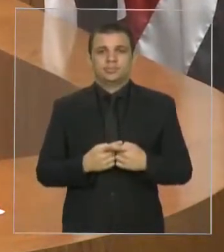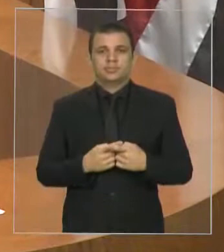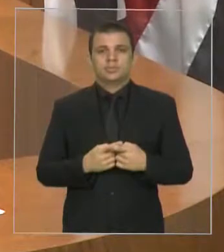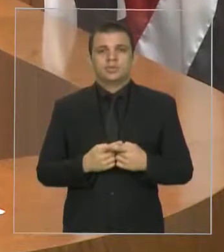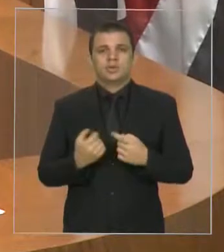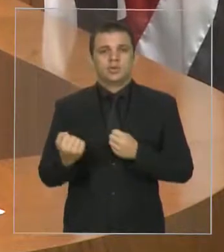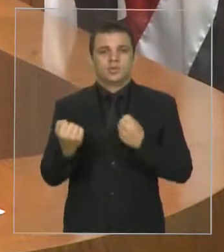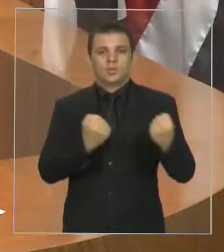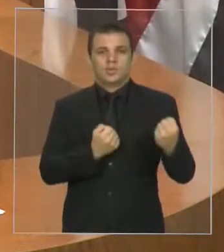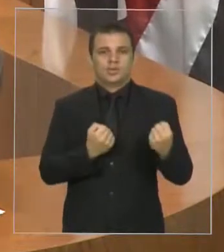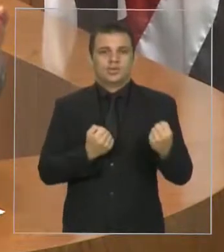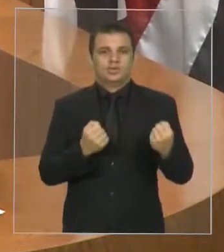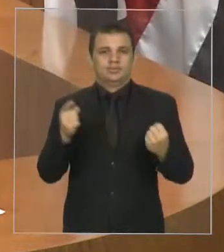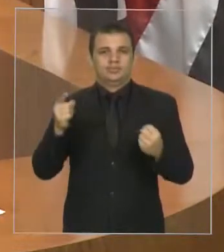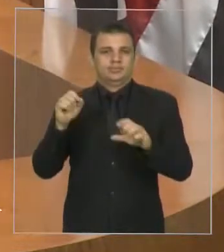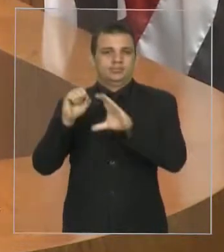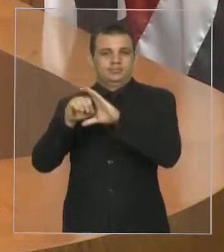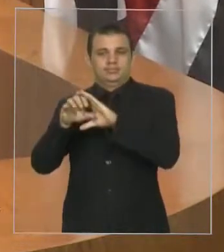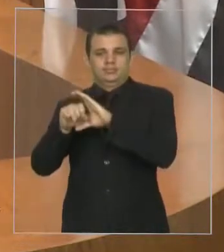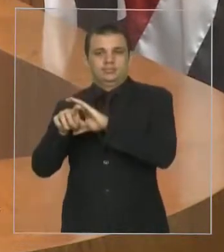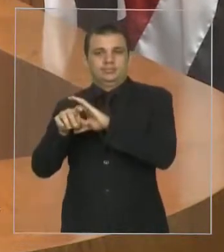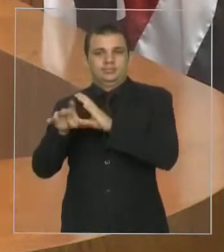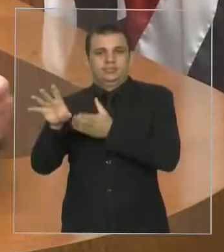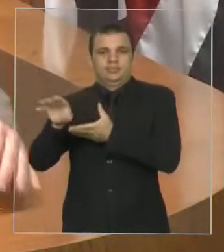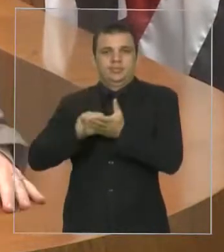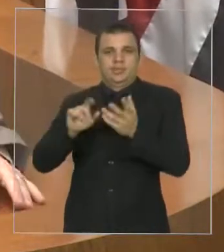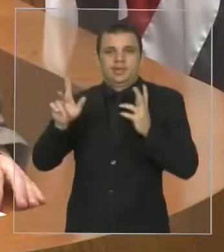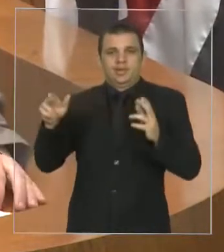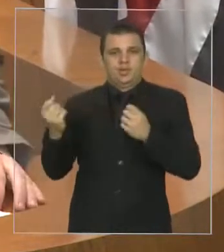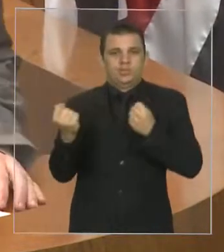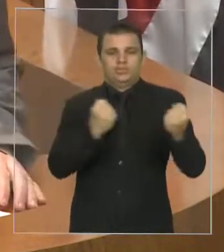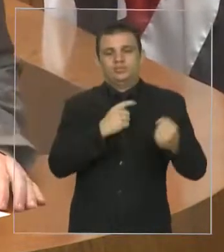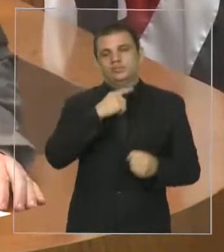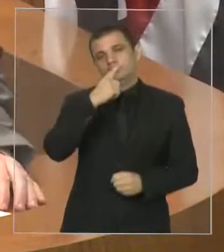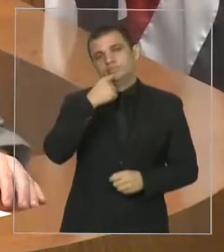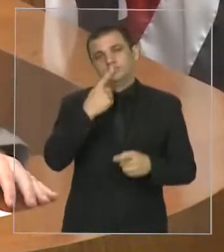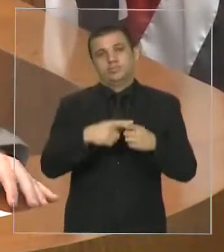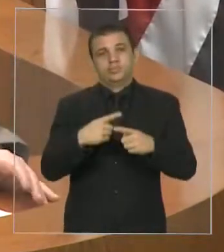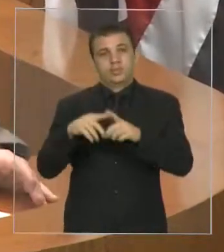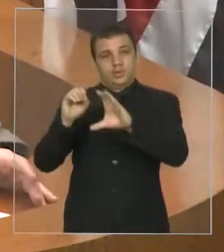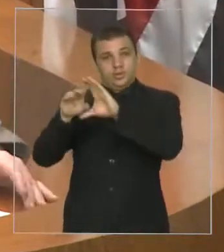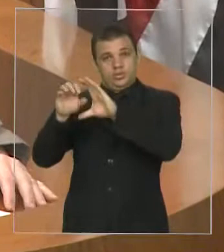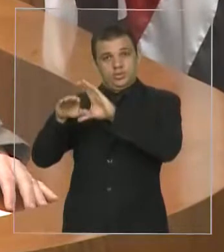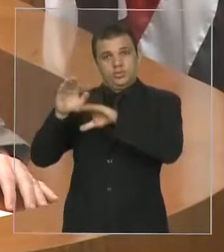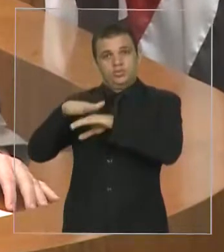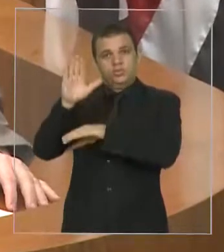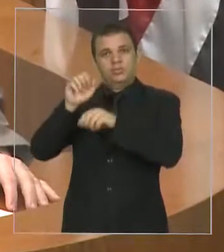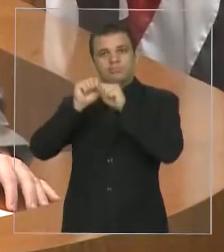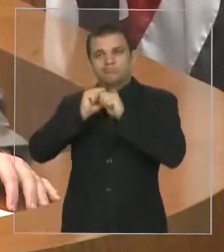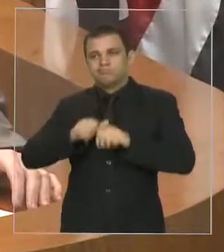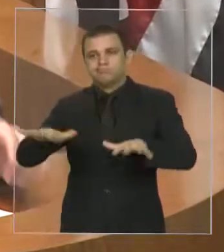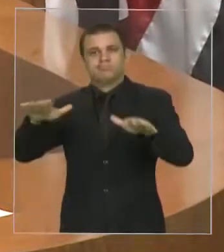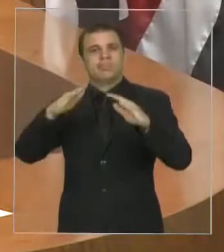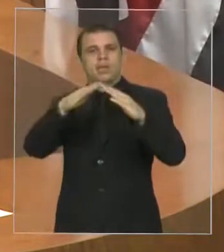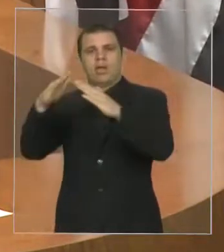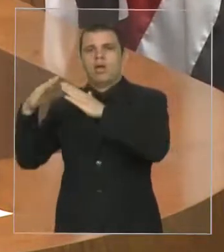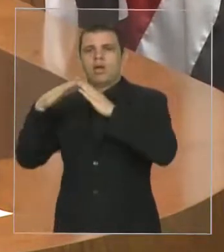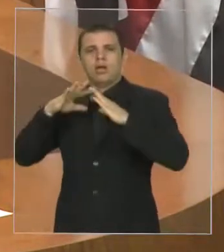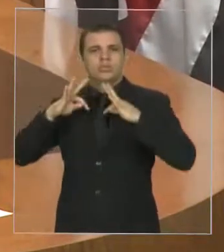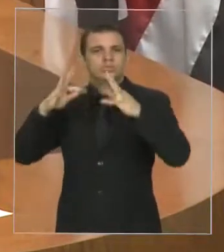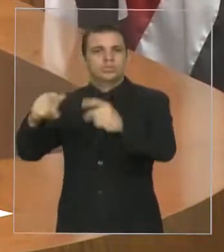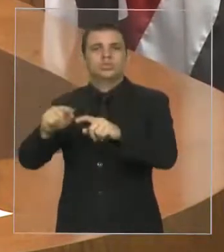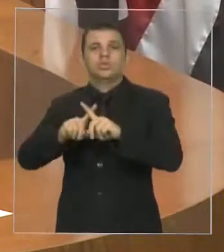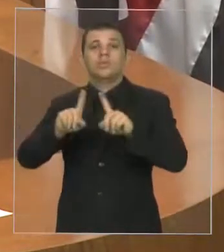Globo tem, porque a Rede Globo chega às casas de todo mundo, mas